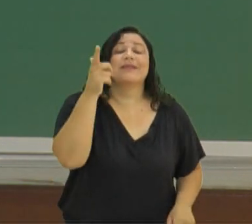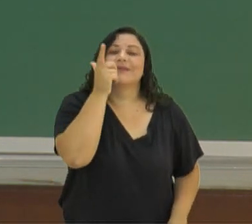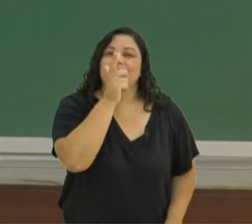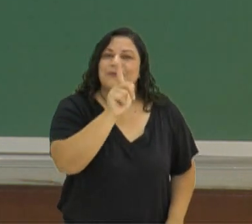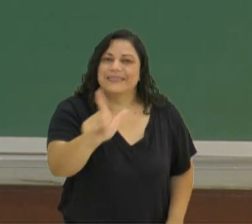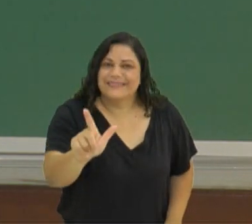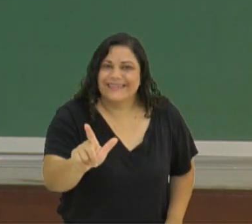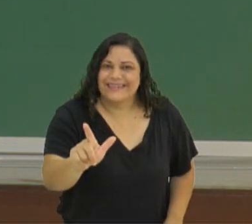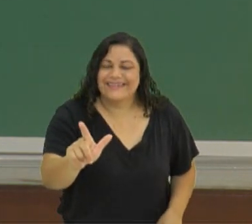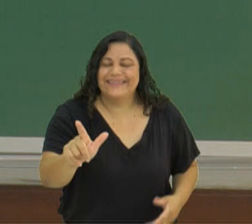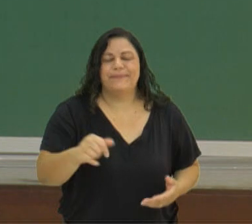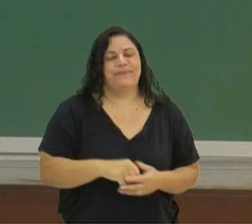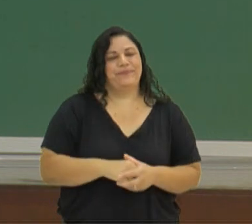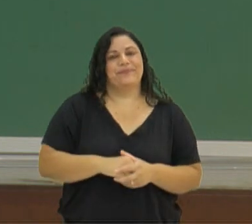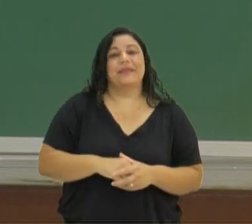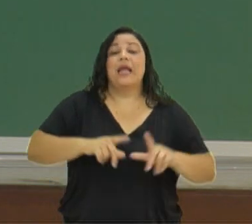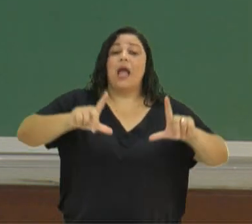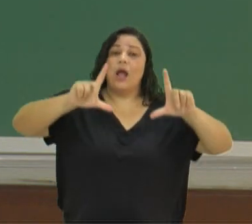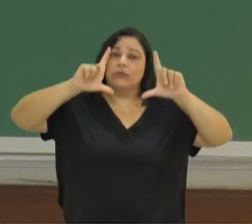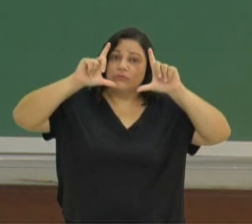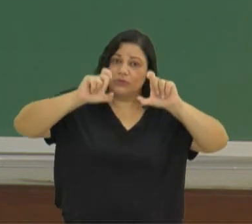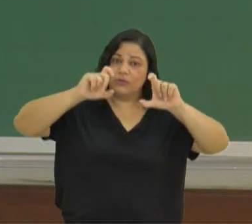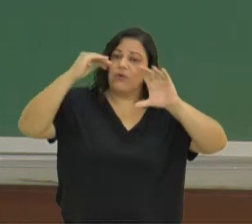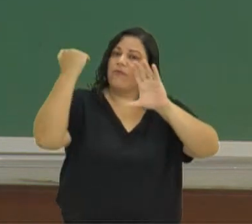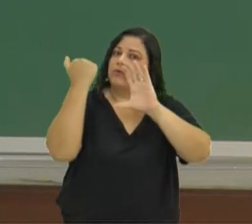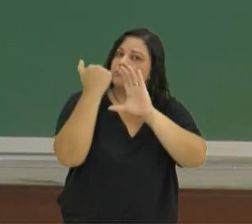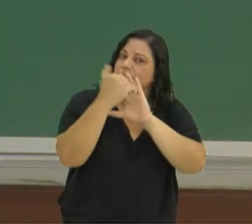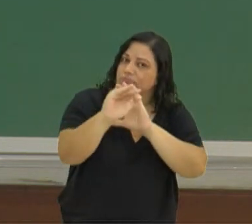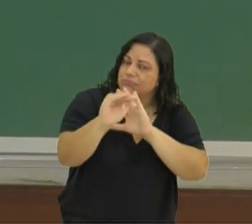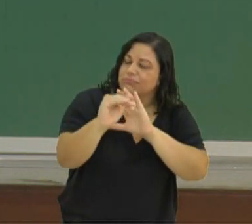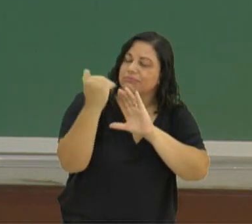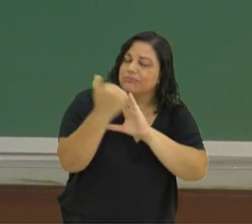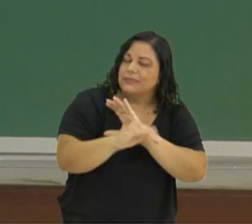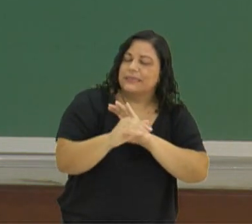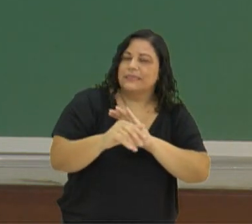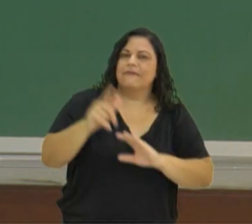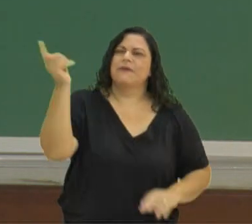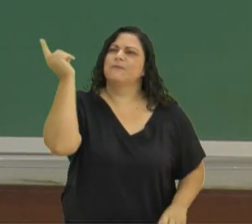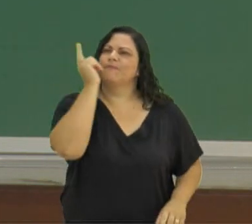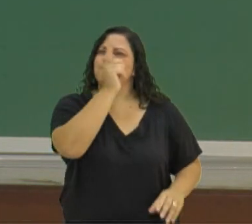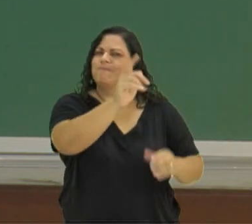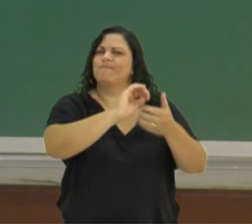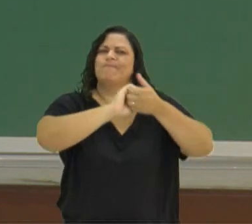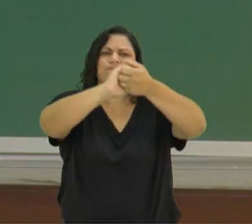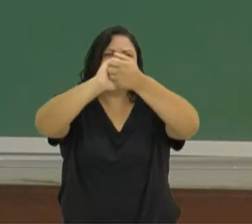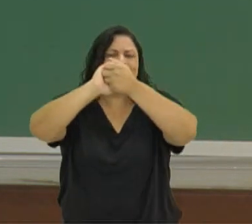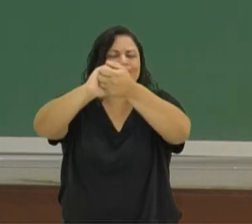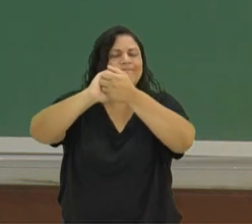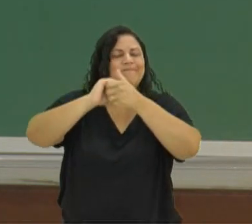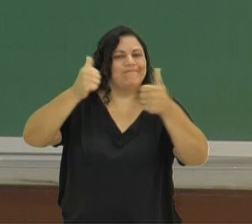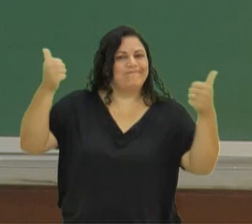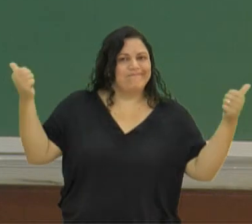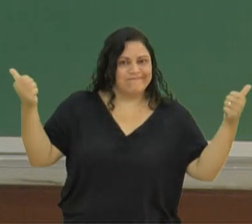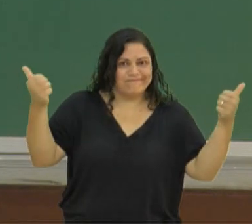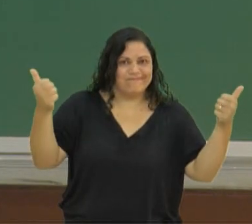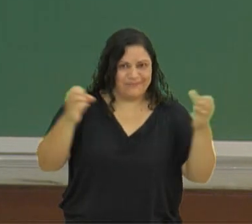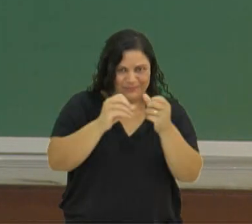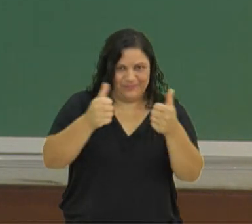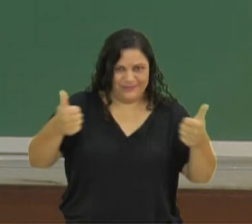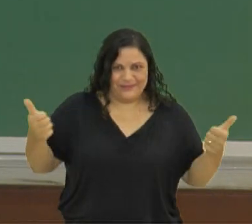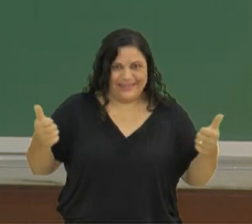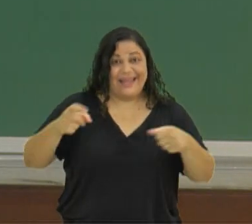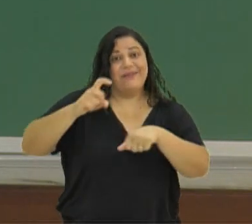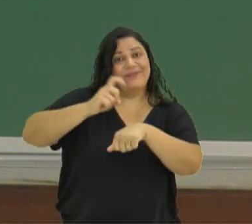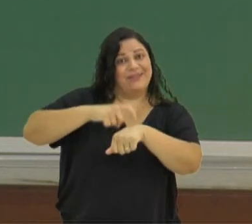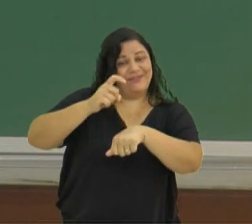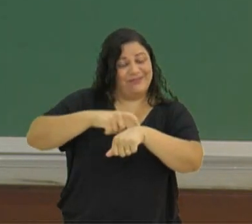Se você conseguir, você vai tirar uma foto e vai mandar lá para o teu professor dizendo que você conseguiu realizar o desafio das oito damas, tá? Vou dar um